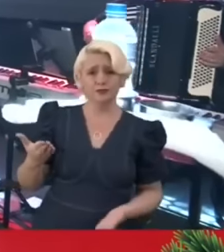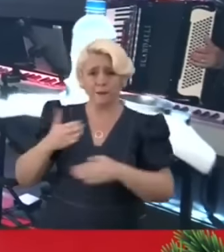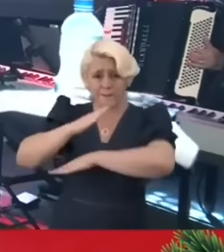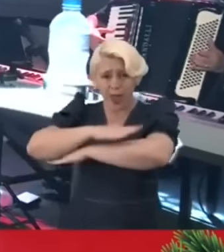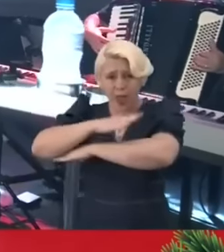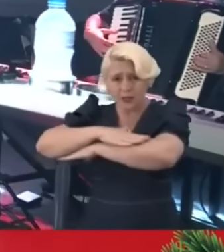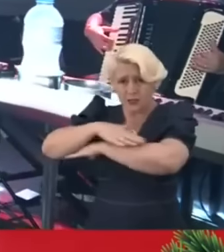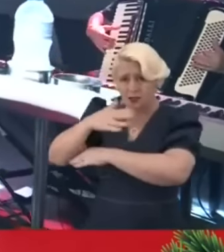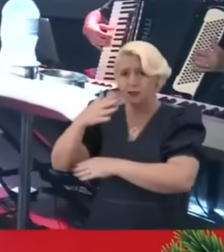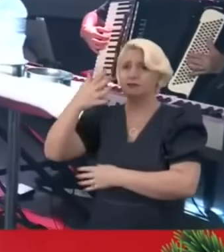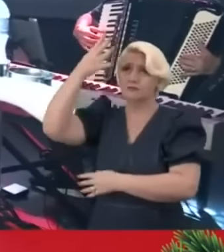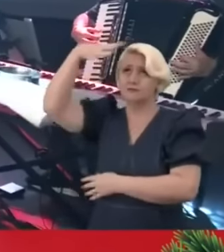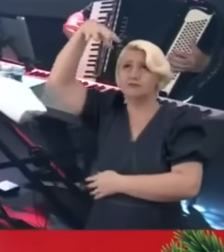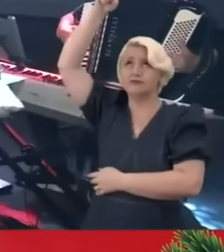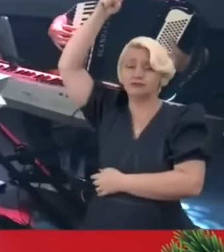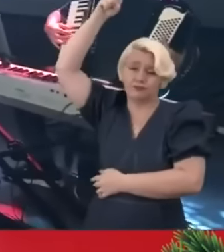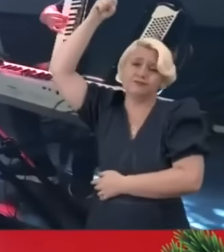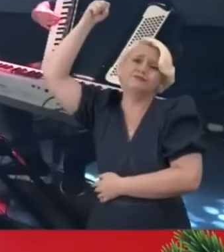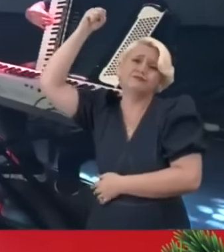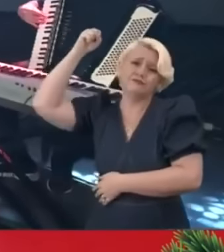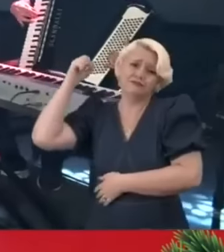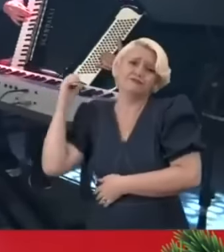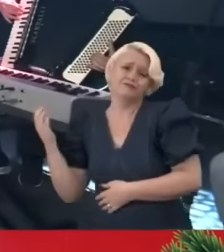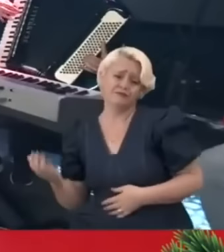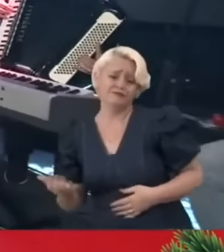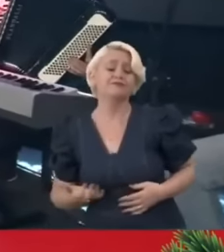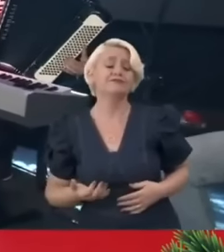apague a luz da minha mesa.